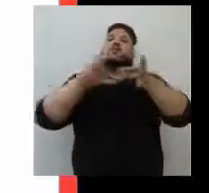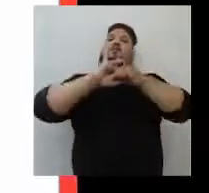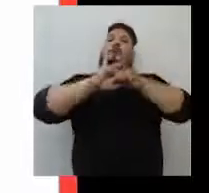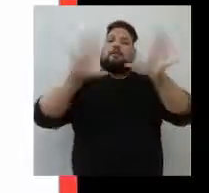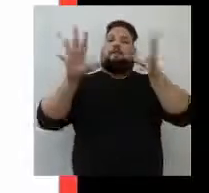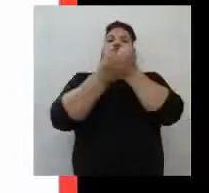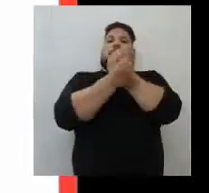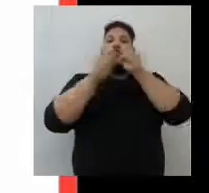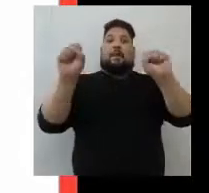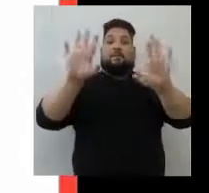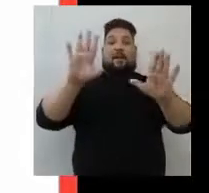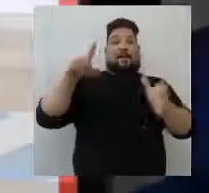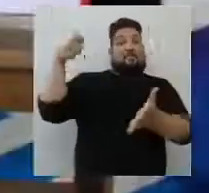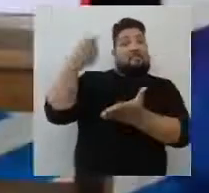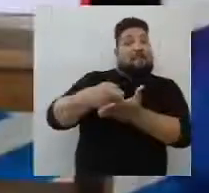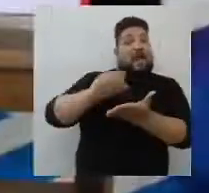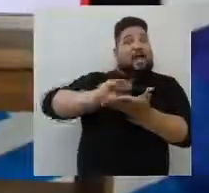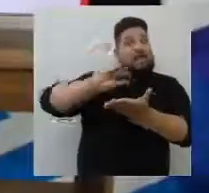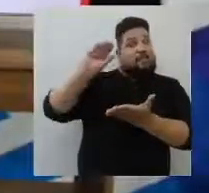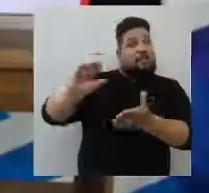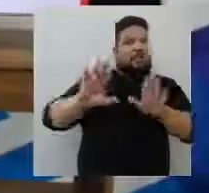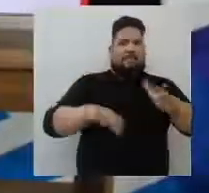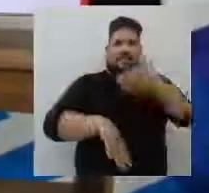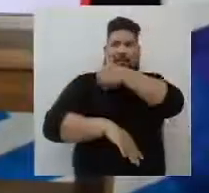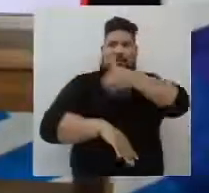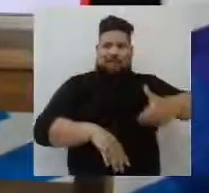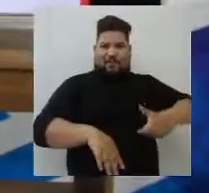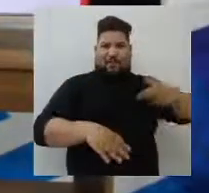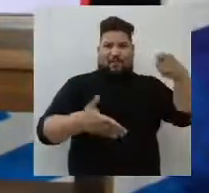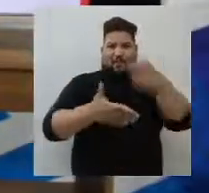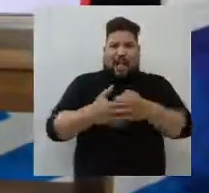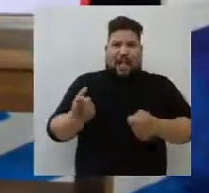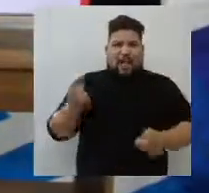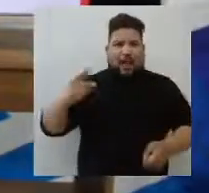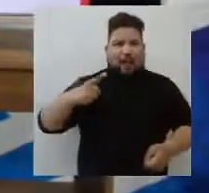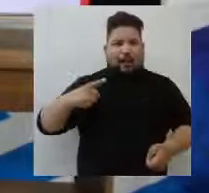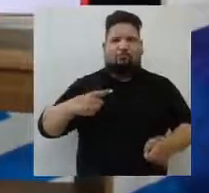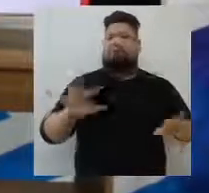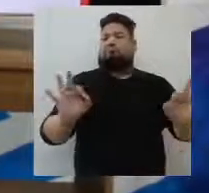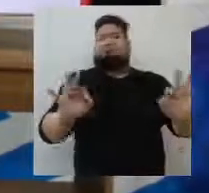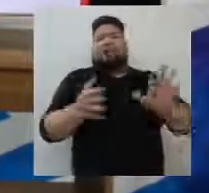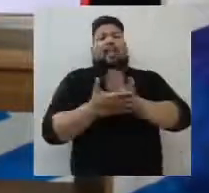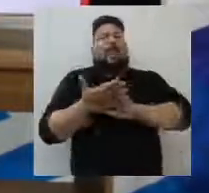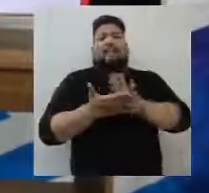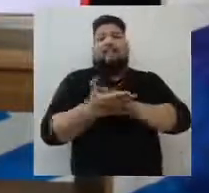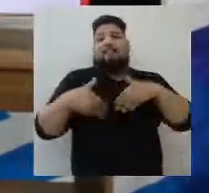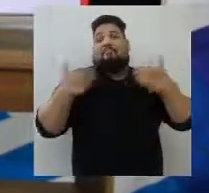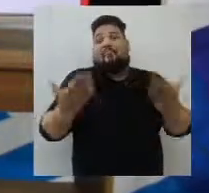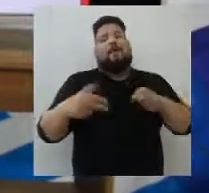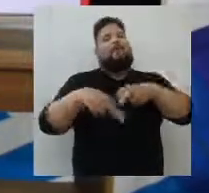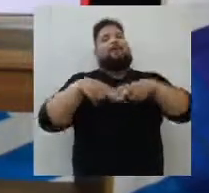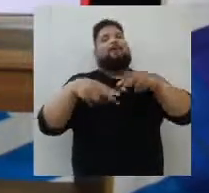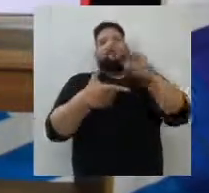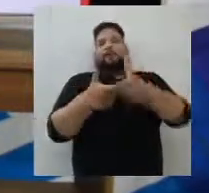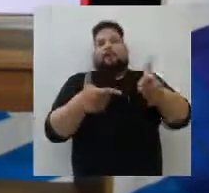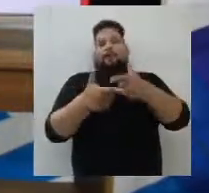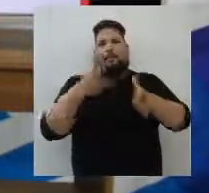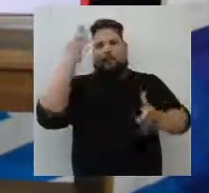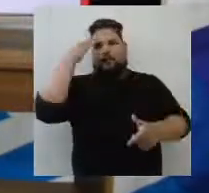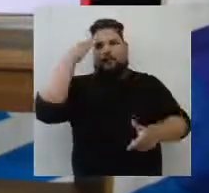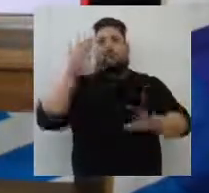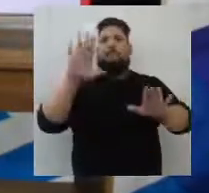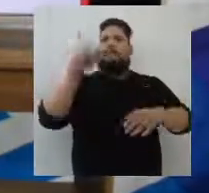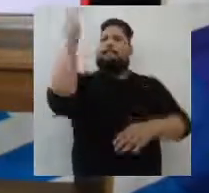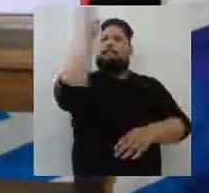O Estado tem dinheiro para isso? Não. Então fica essa questão, tá bem? Então, o que é que o